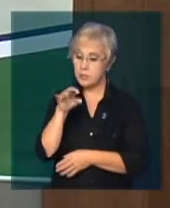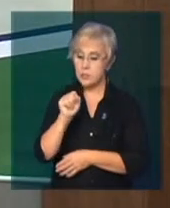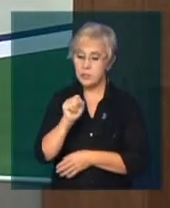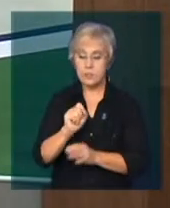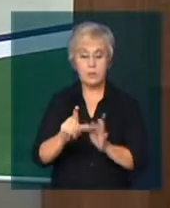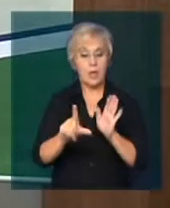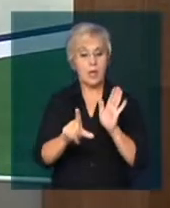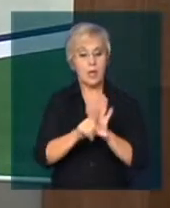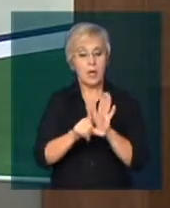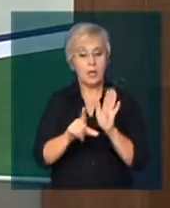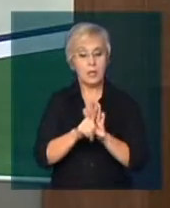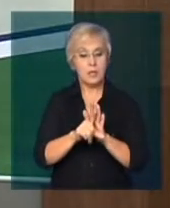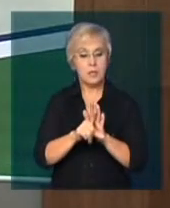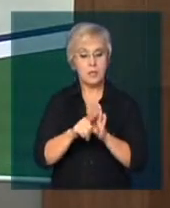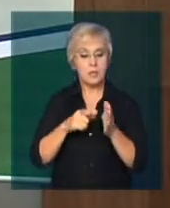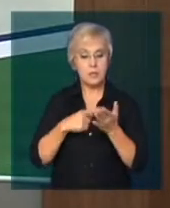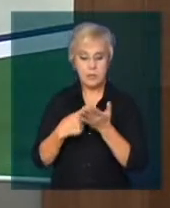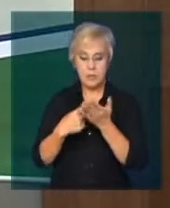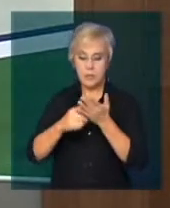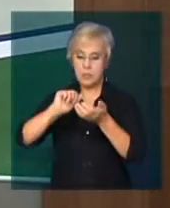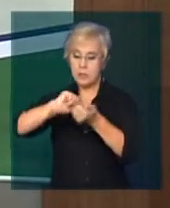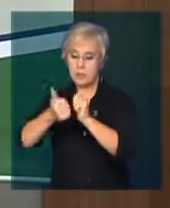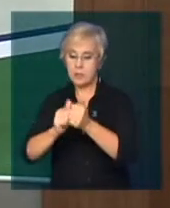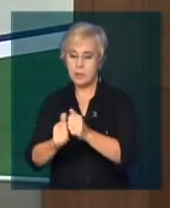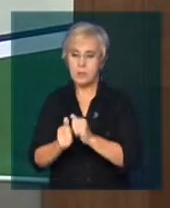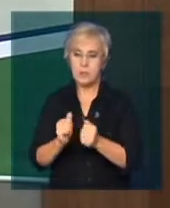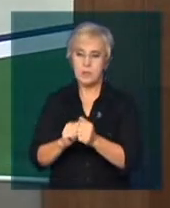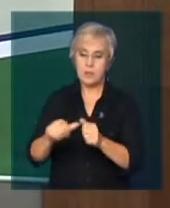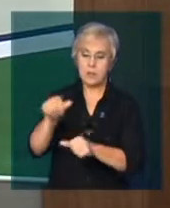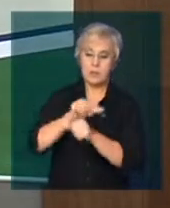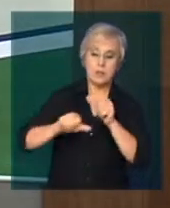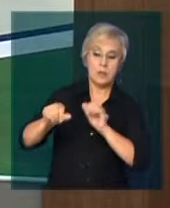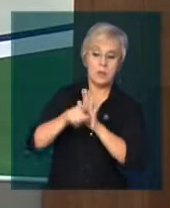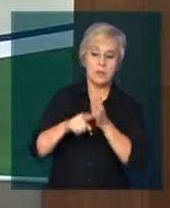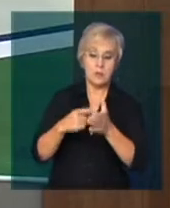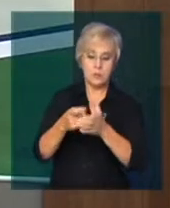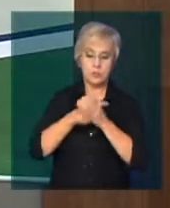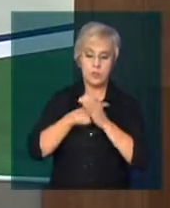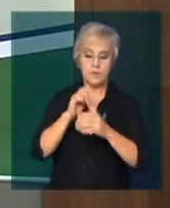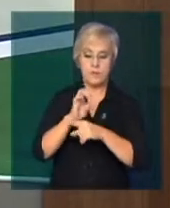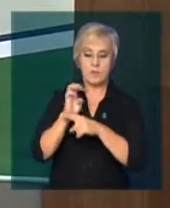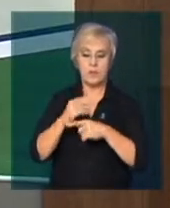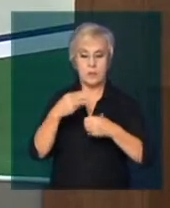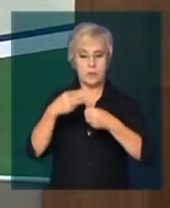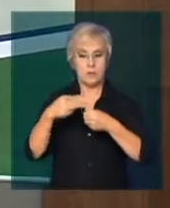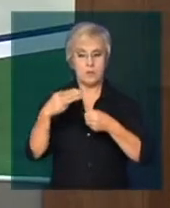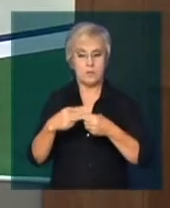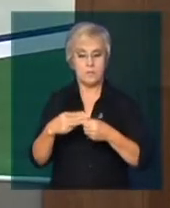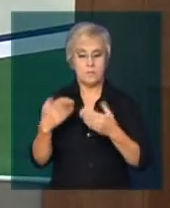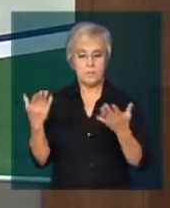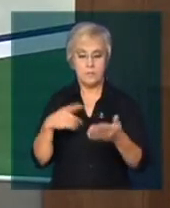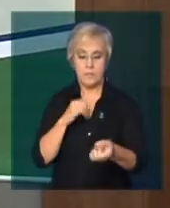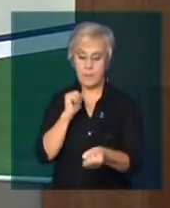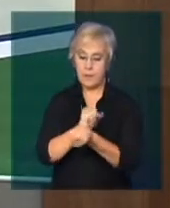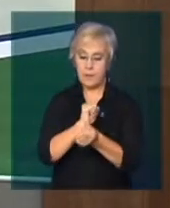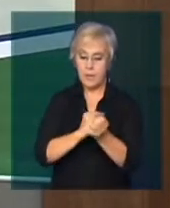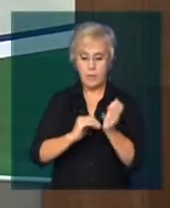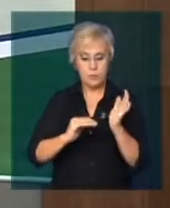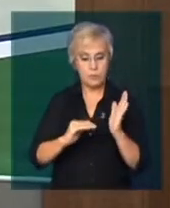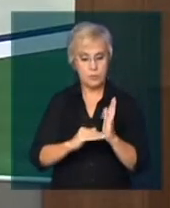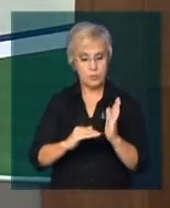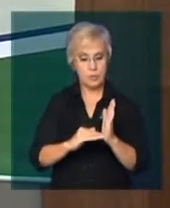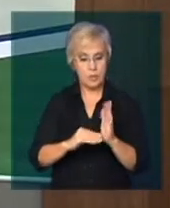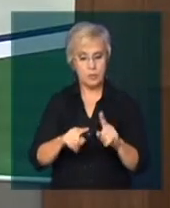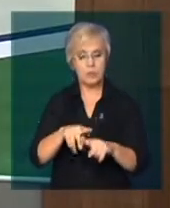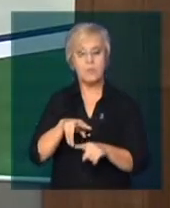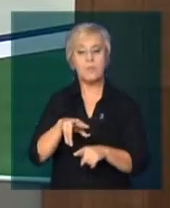que prevê a renegociação dos indexadores das dívidas com os estados e municípios, que ainda está parado no Senado Federal, mas que